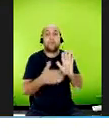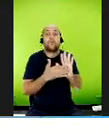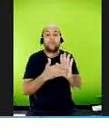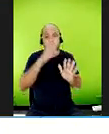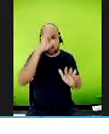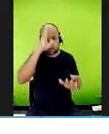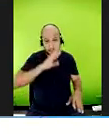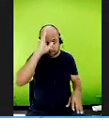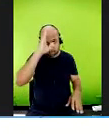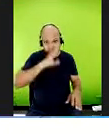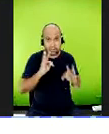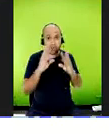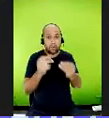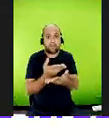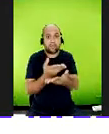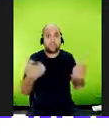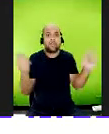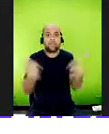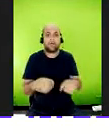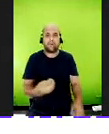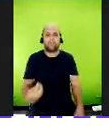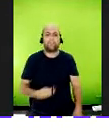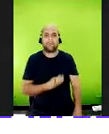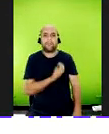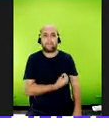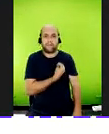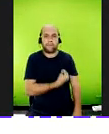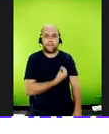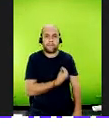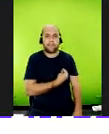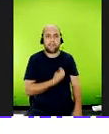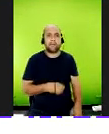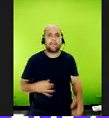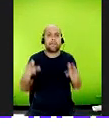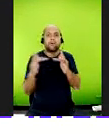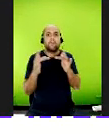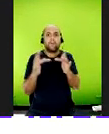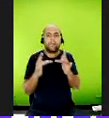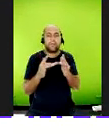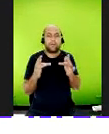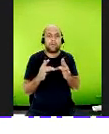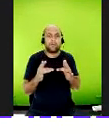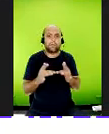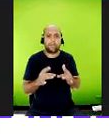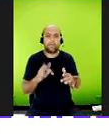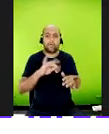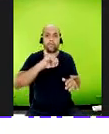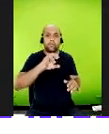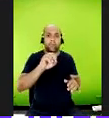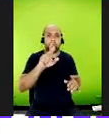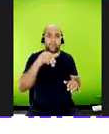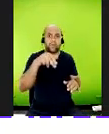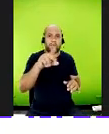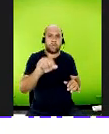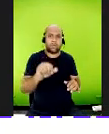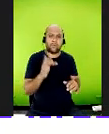dão todos vocês podem participar eu vou deixar aqui o contato do jornada nosso contato é Jornada